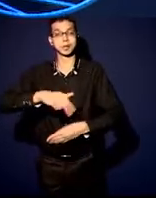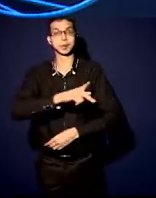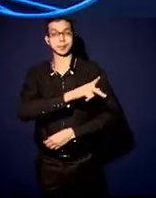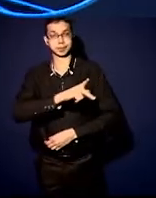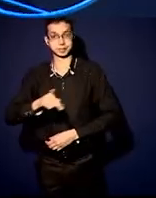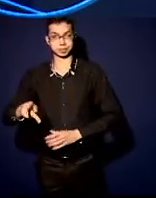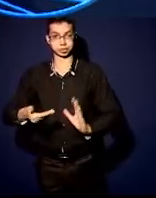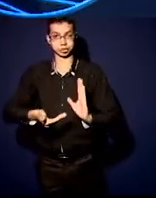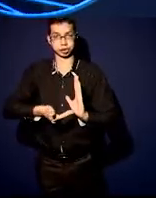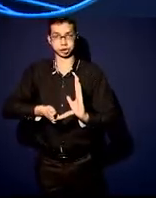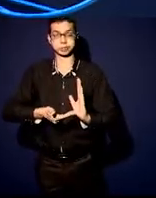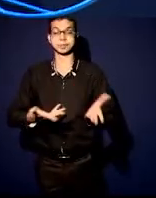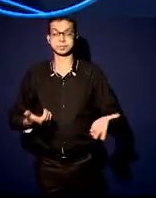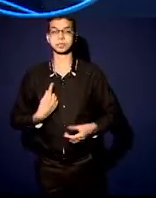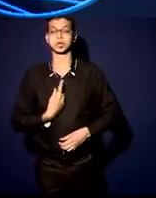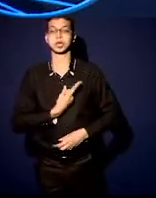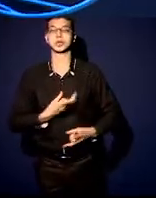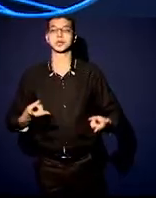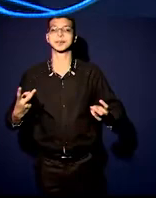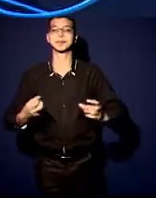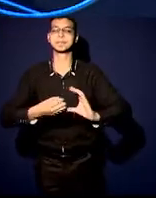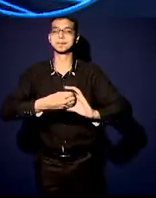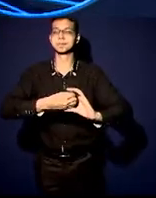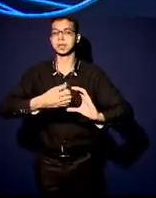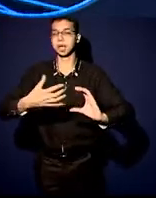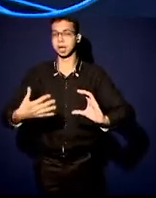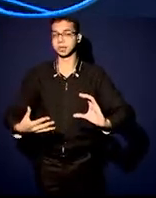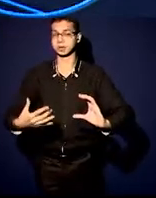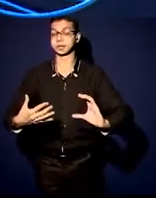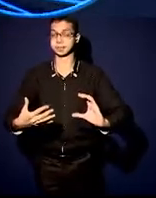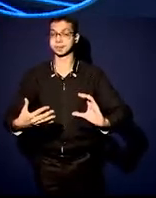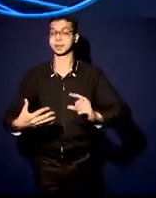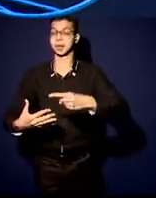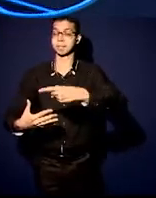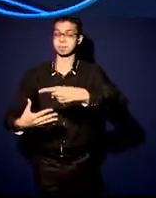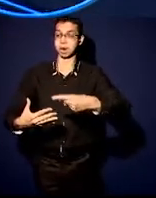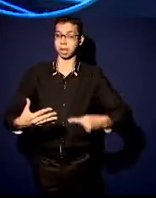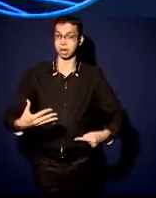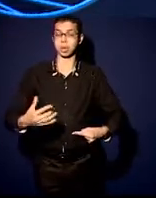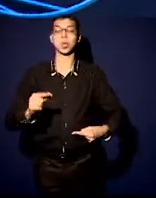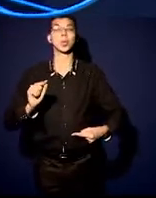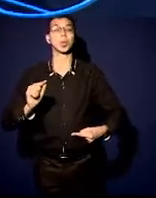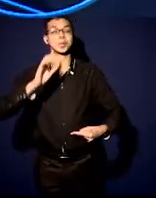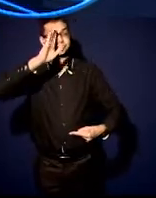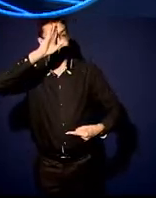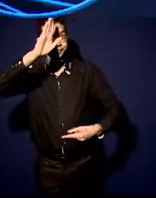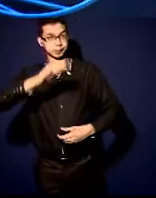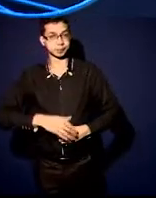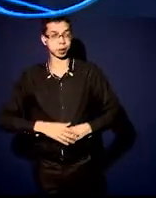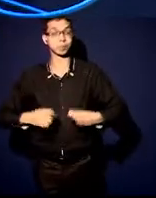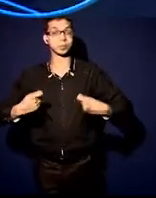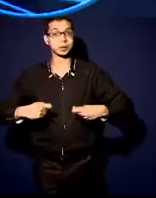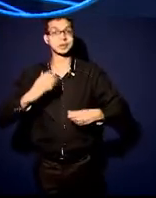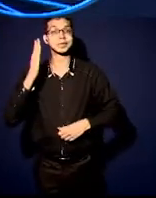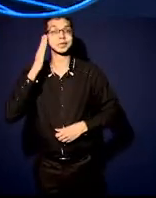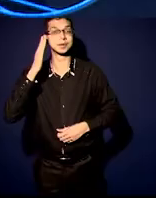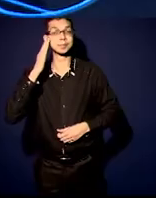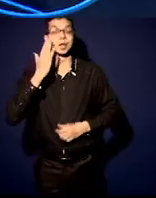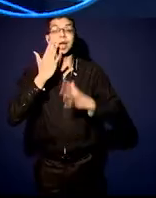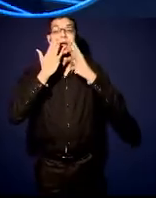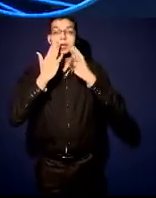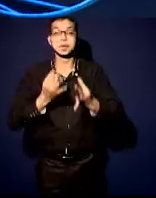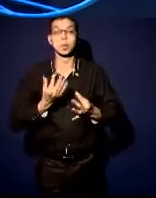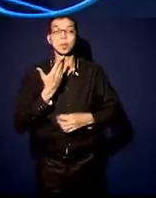mostra algumas características a principal delas é saber ouvir saber entender